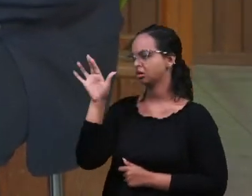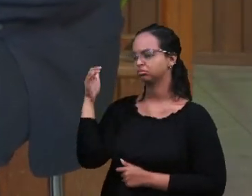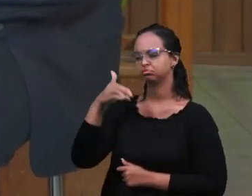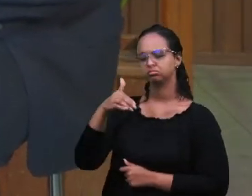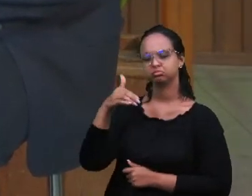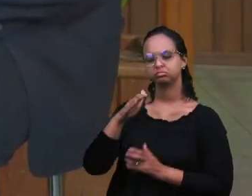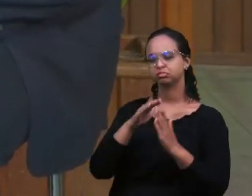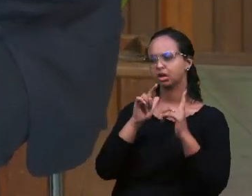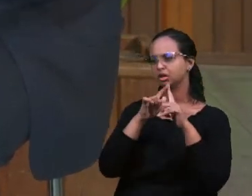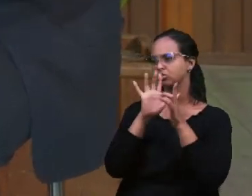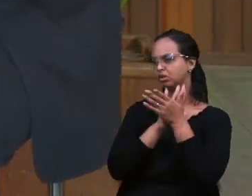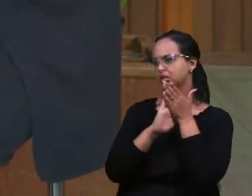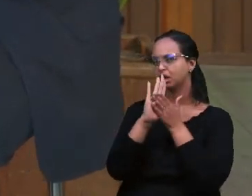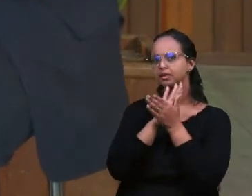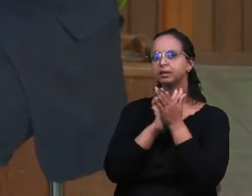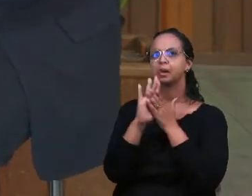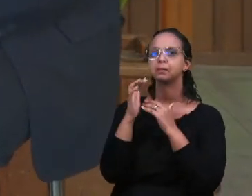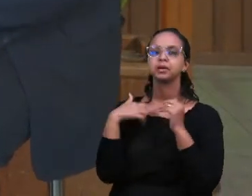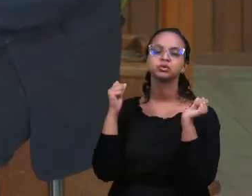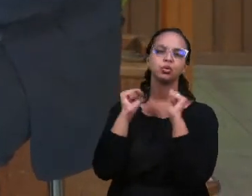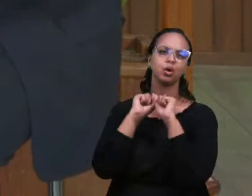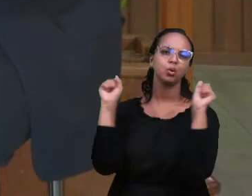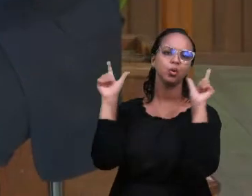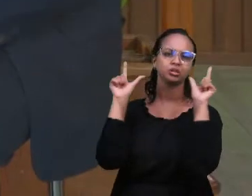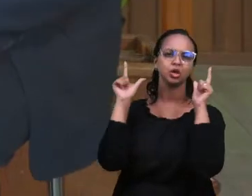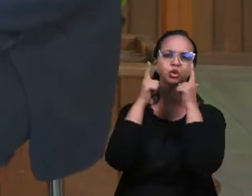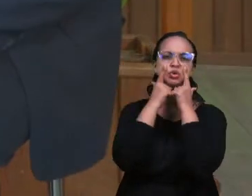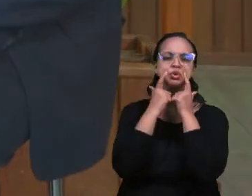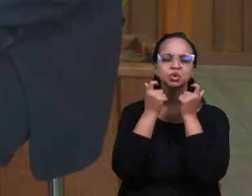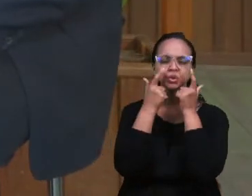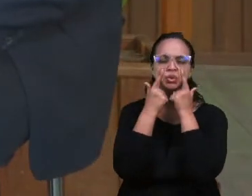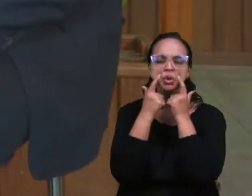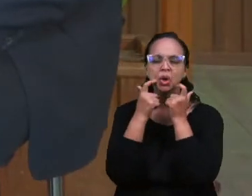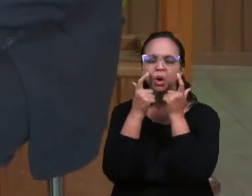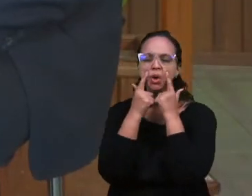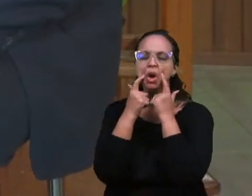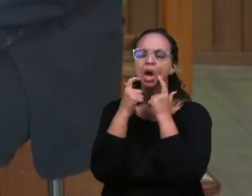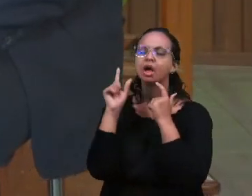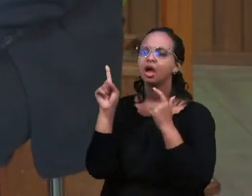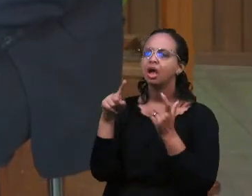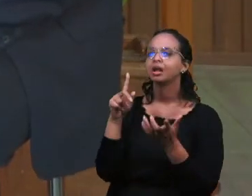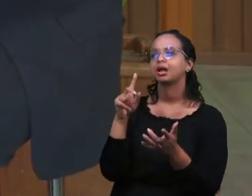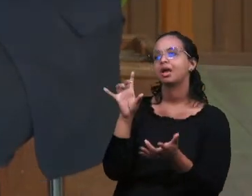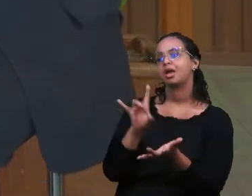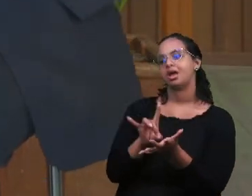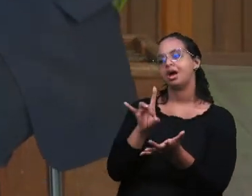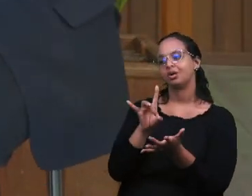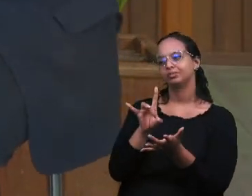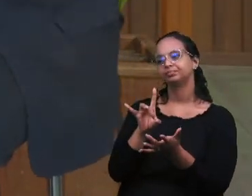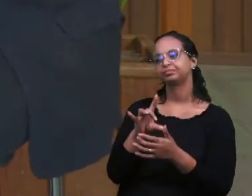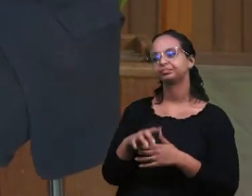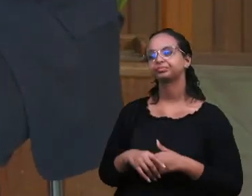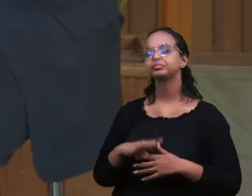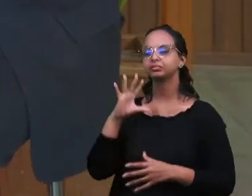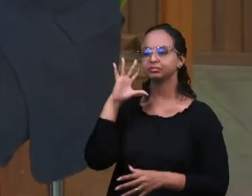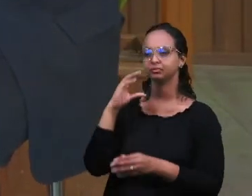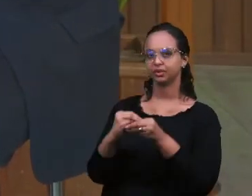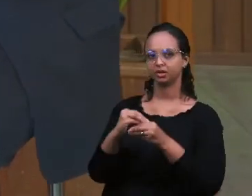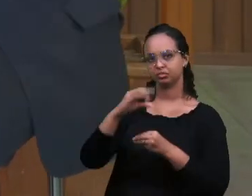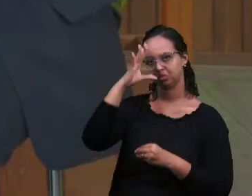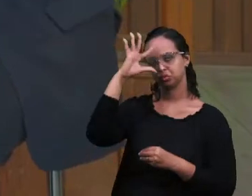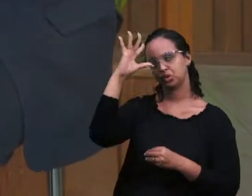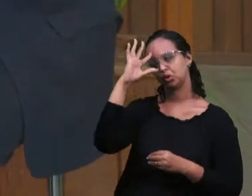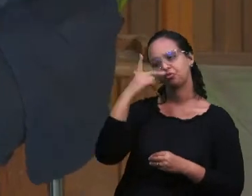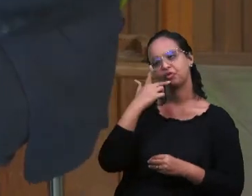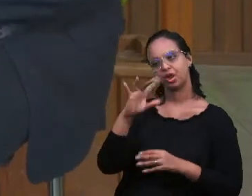igreja. Mas eu acordei chorando tanto, foi tão real que o Senhor tinha me mostrado. Para resumir aqui o sonho, eu não vou contar tudo,